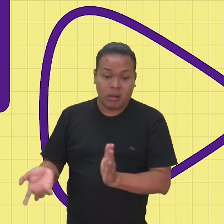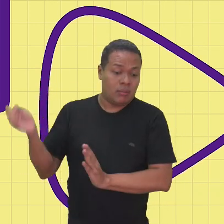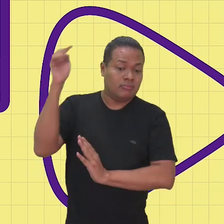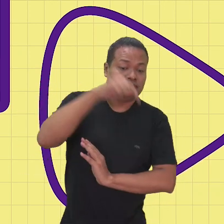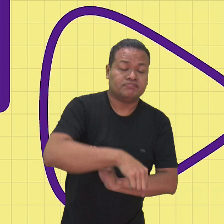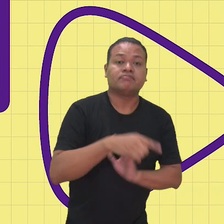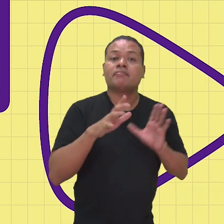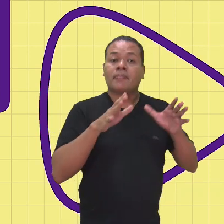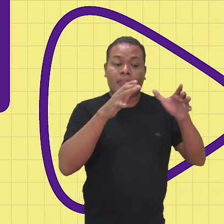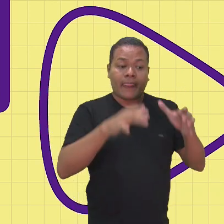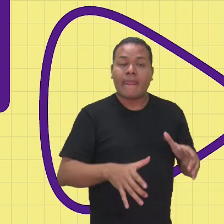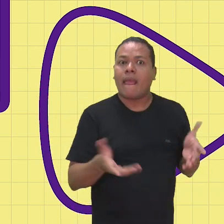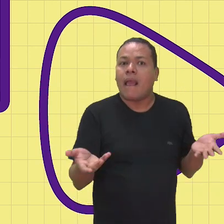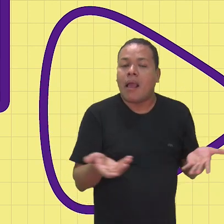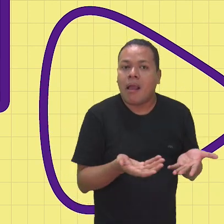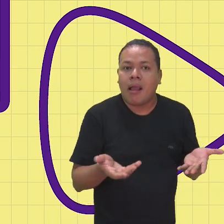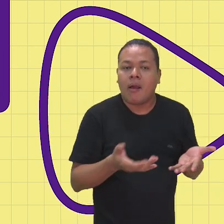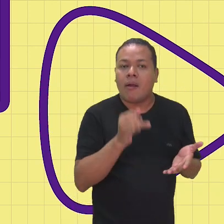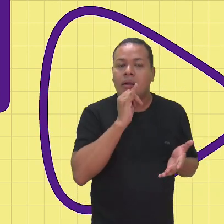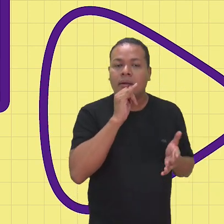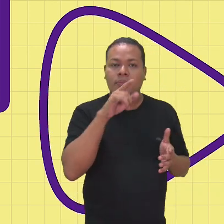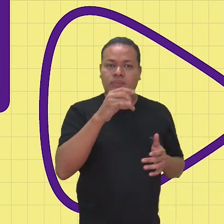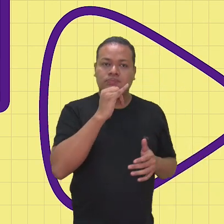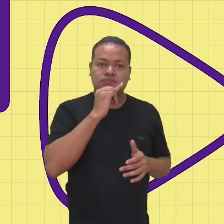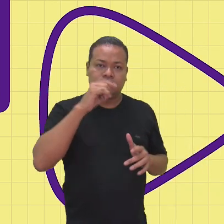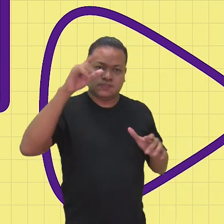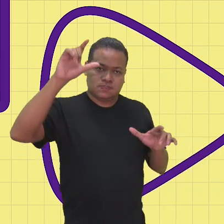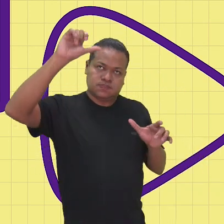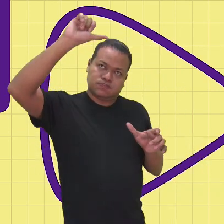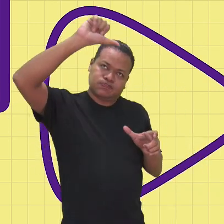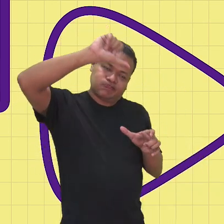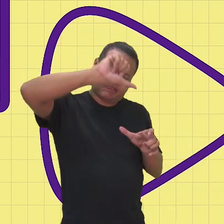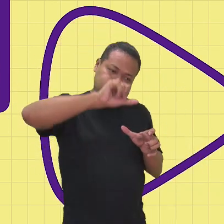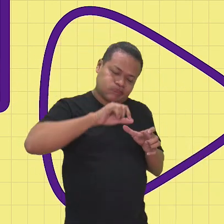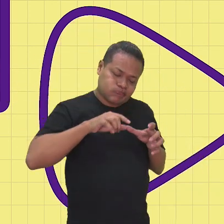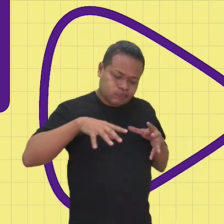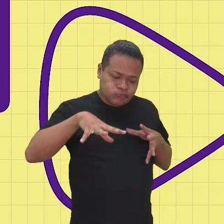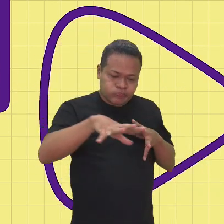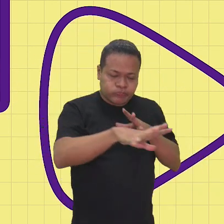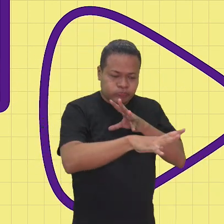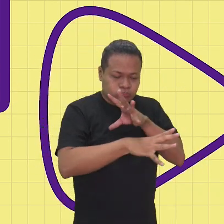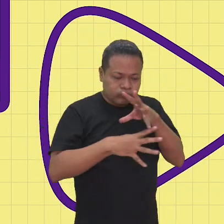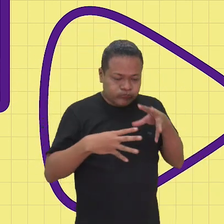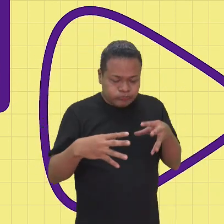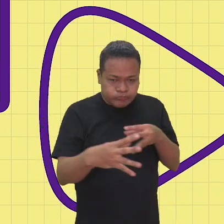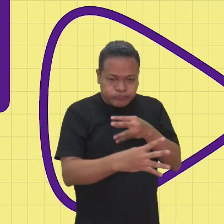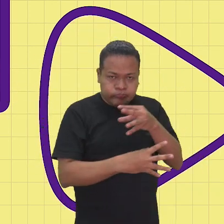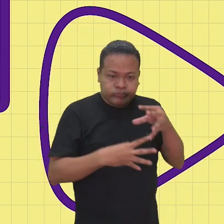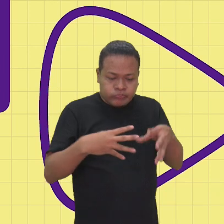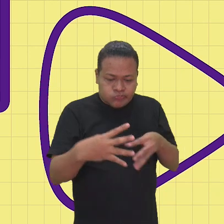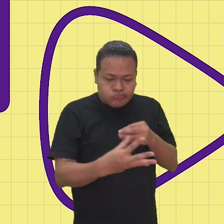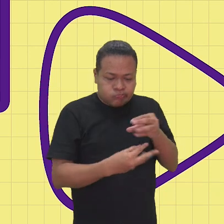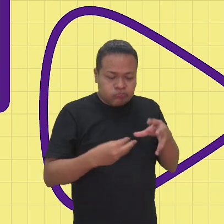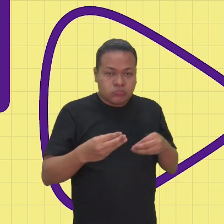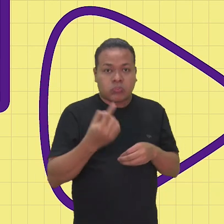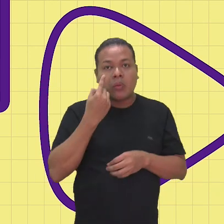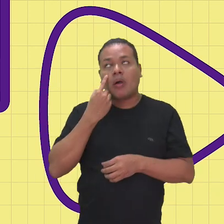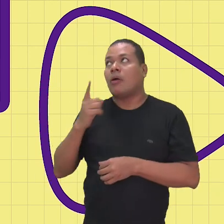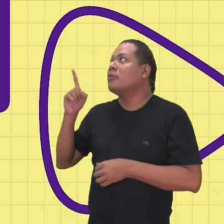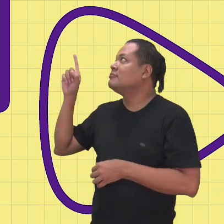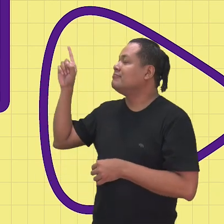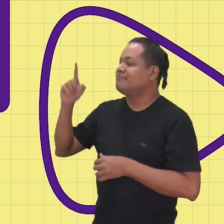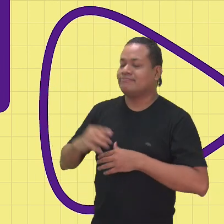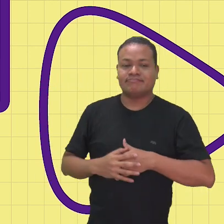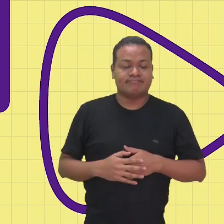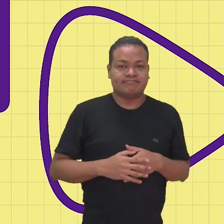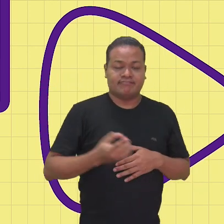Esse sulfato de alumínio, quando entrar em contato com a água, ele vai fazer essa reação química bem aqui. E aí, quando a